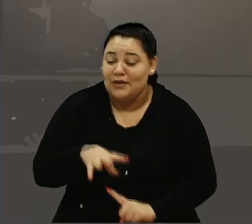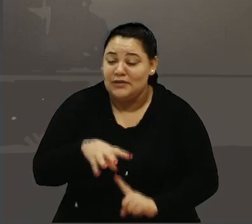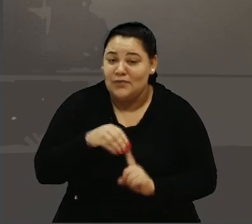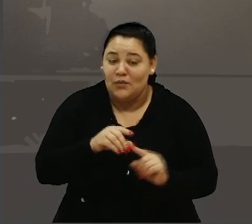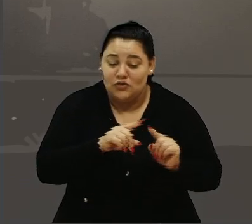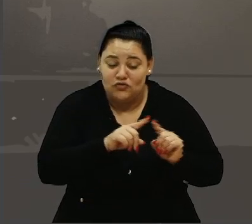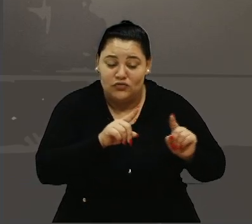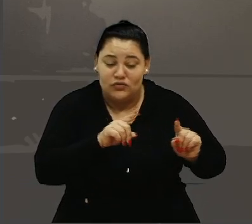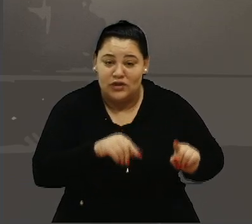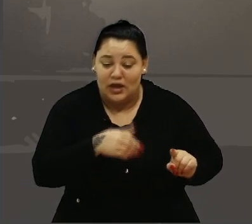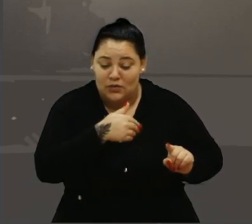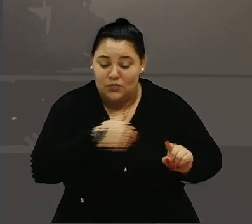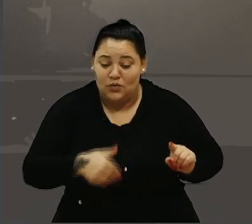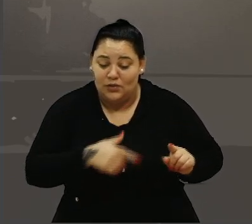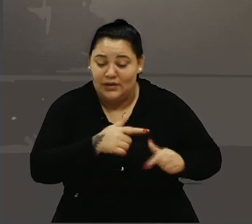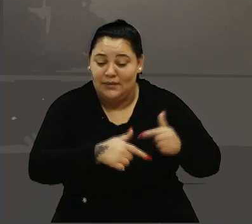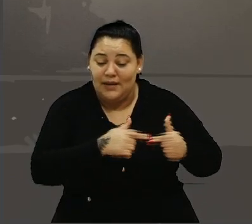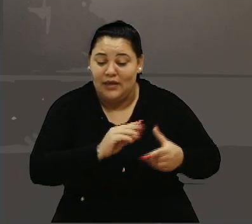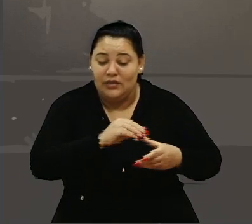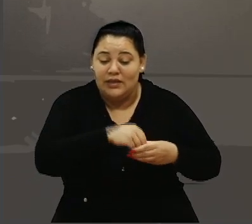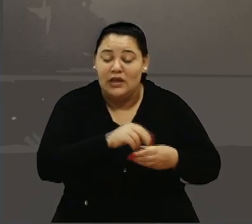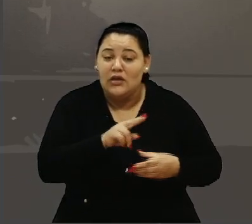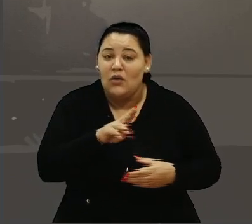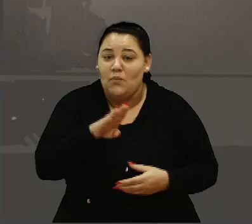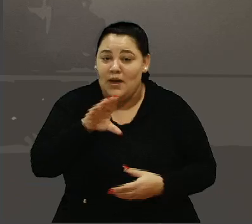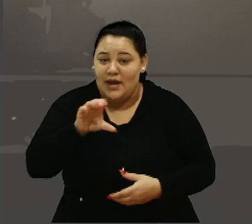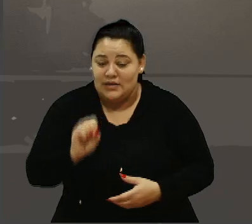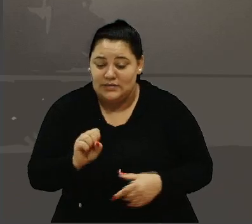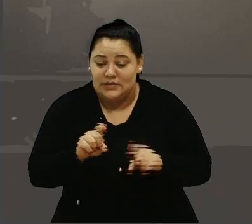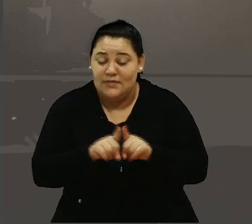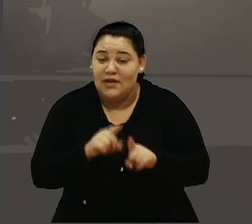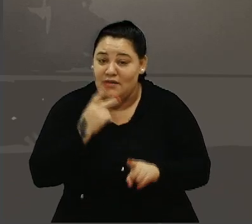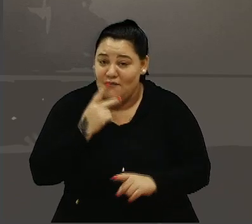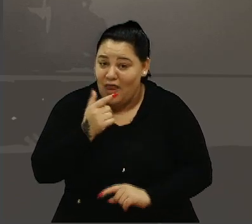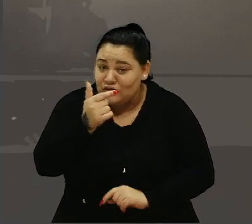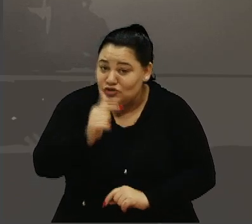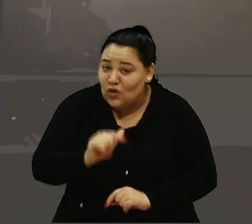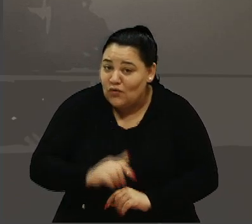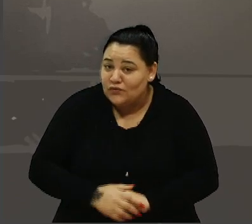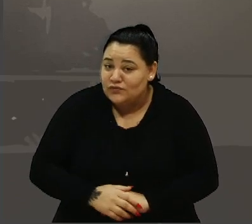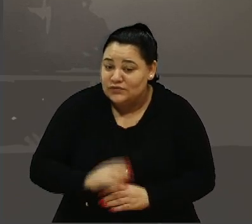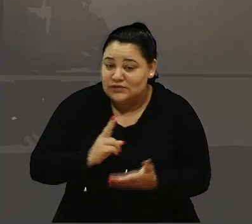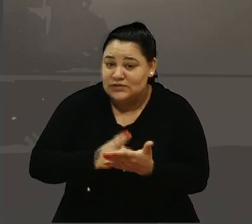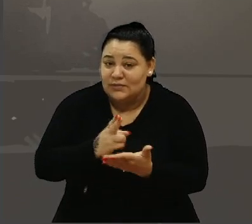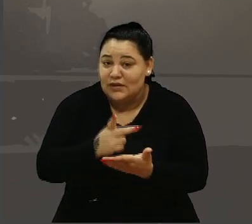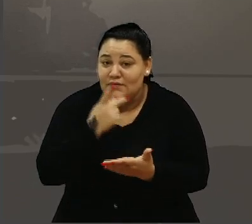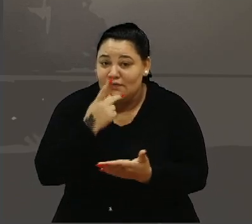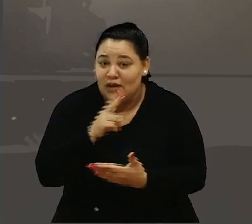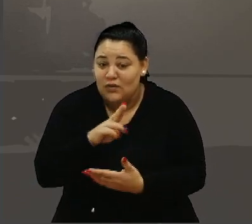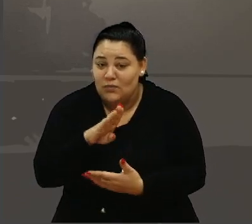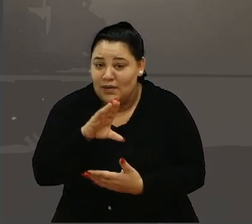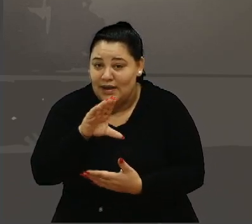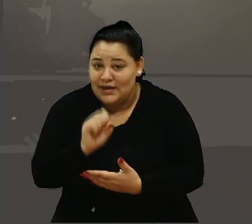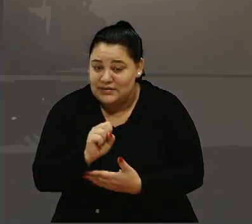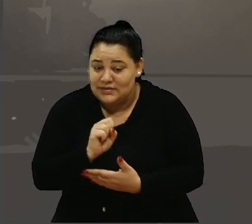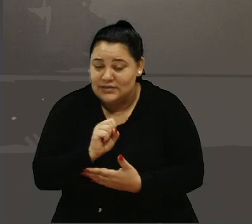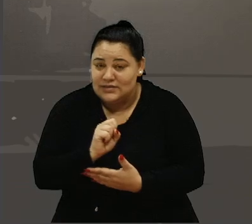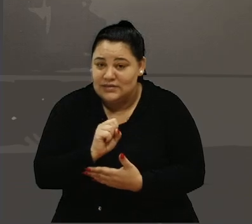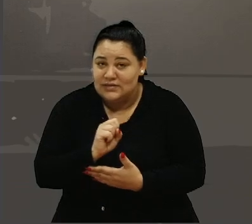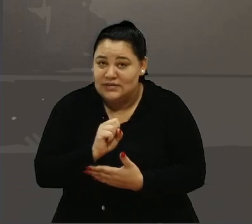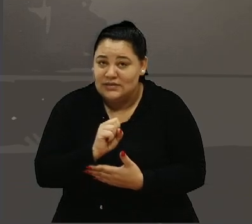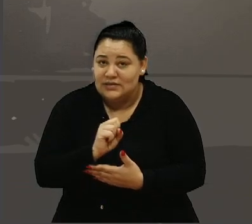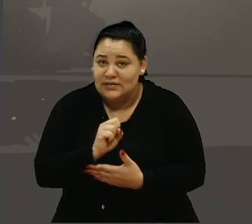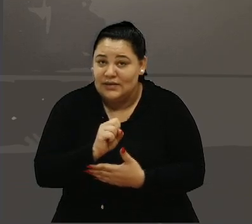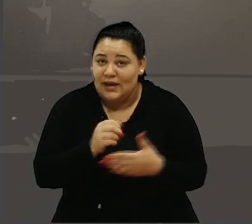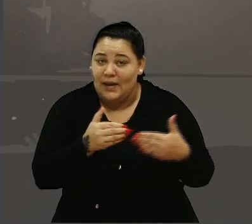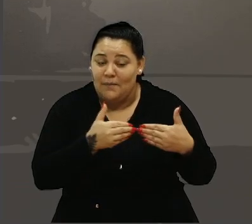servidores e servidoras que estão nas nossas UBSs. E repito, sempre que eu falo da UBS, eu vou dizer a porta de entrada para o